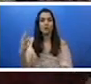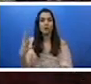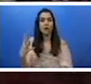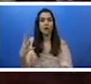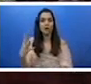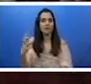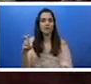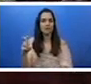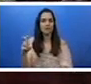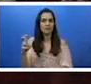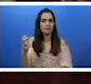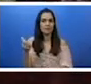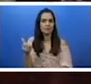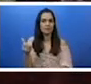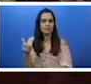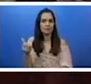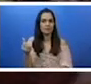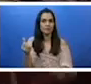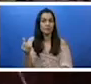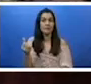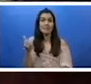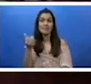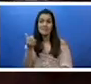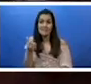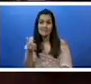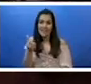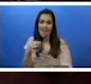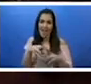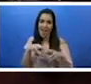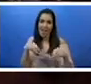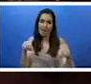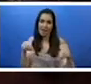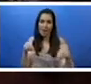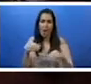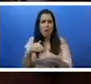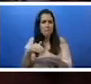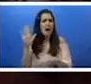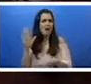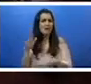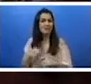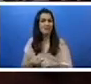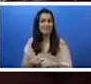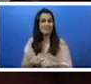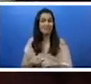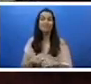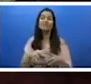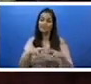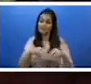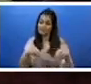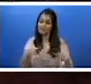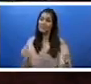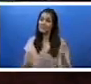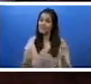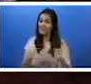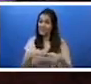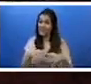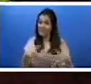3, 4, 5, 6. Então, qual nós temos mais? Os meios de transporte